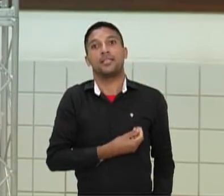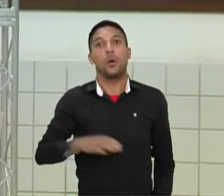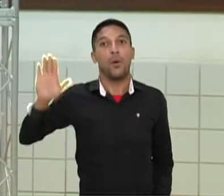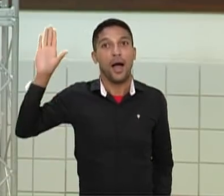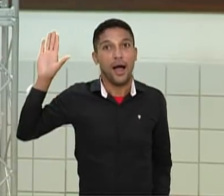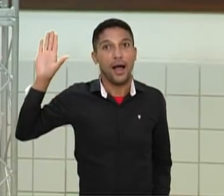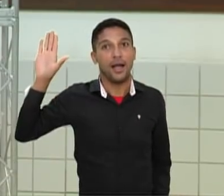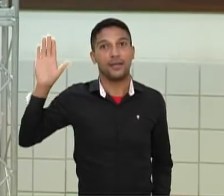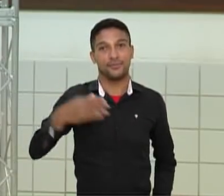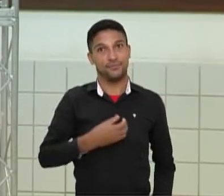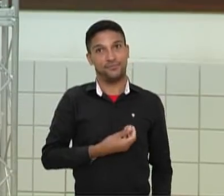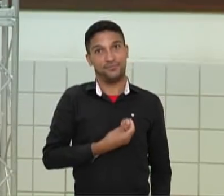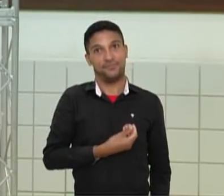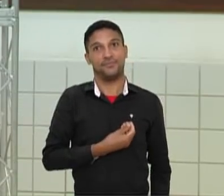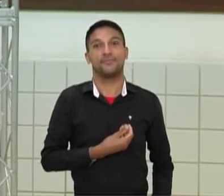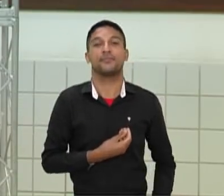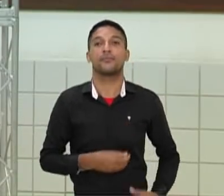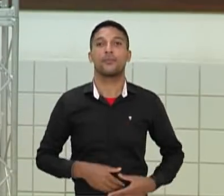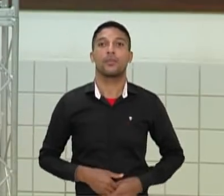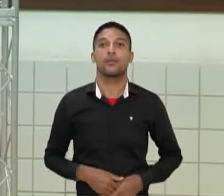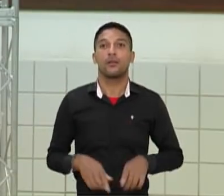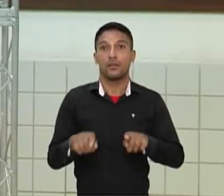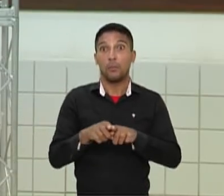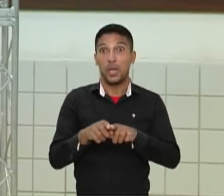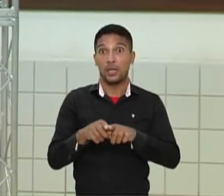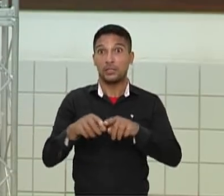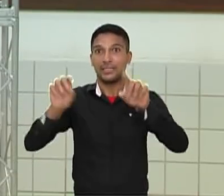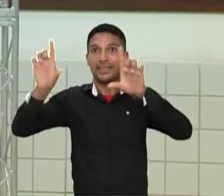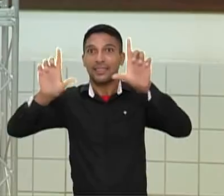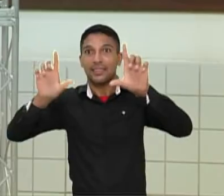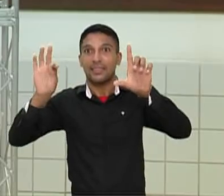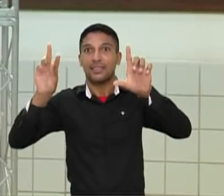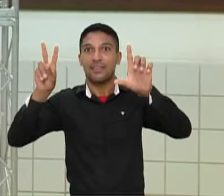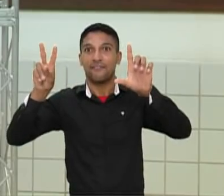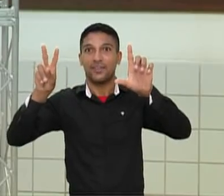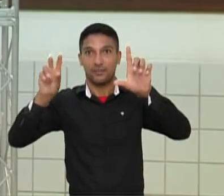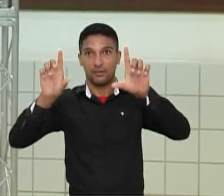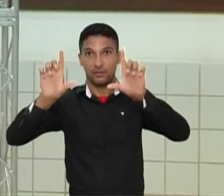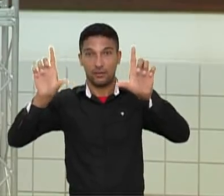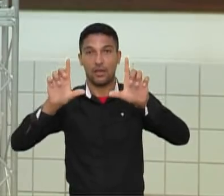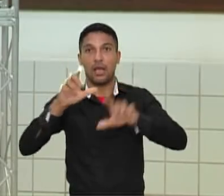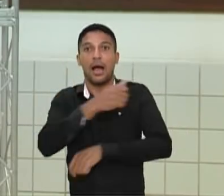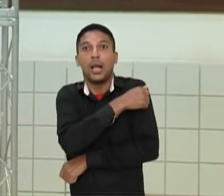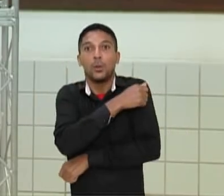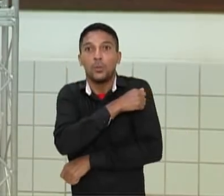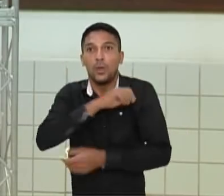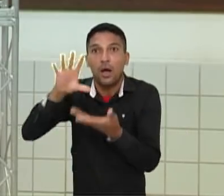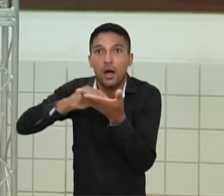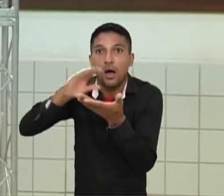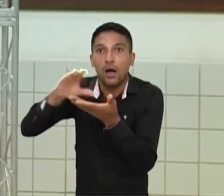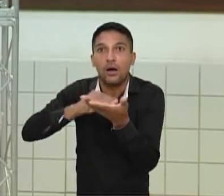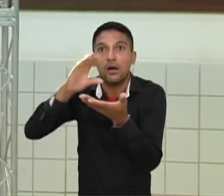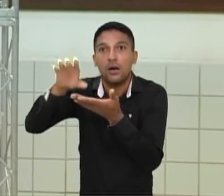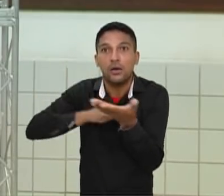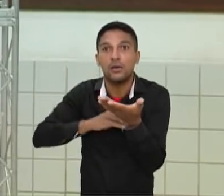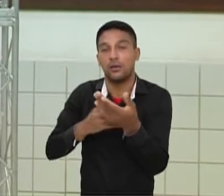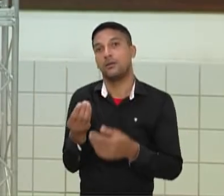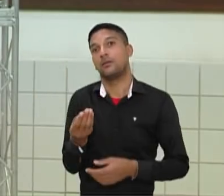não esqueça de enviar as atividades para a escola, que isso é muito importante, ok?